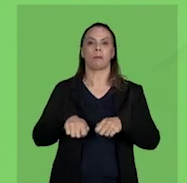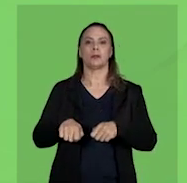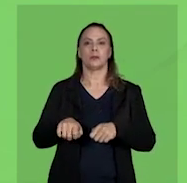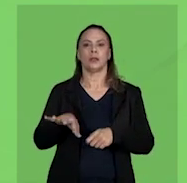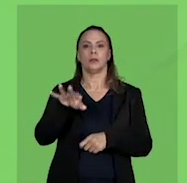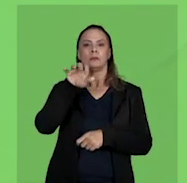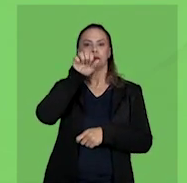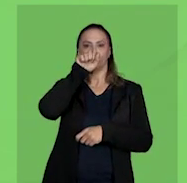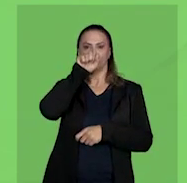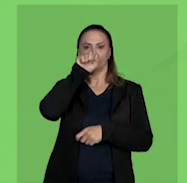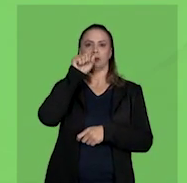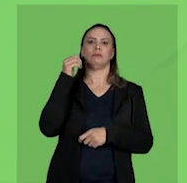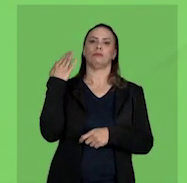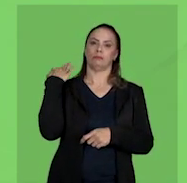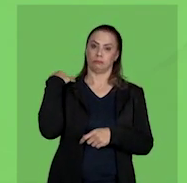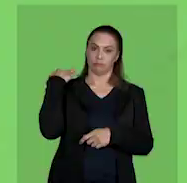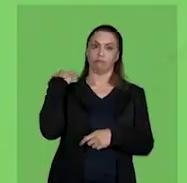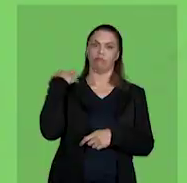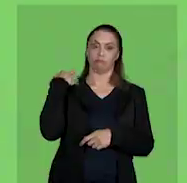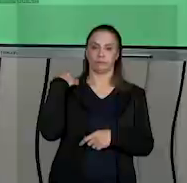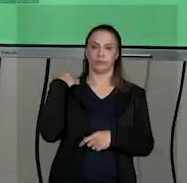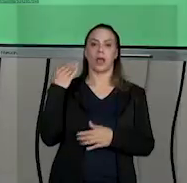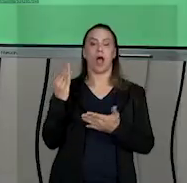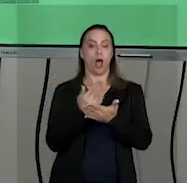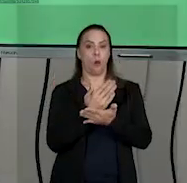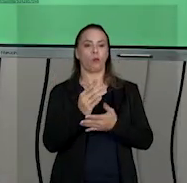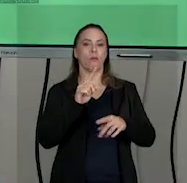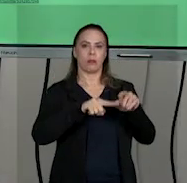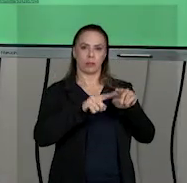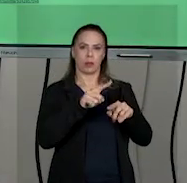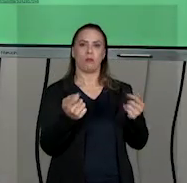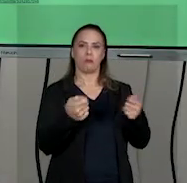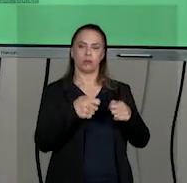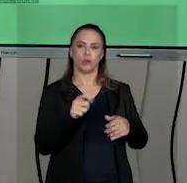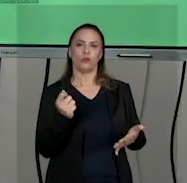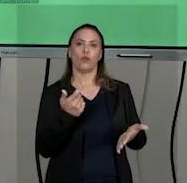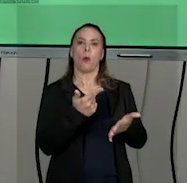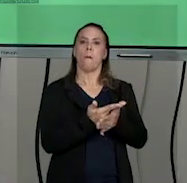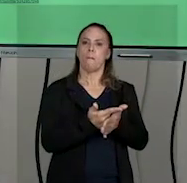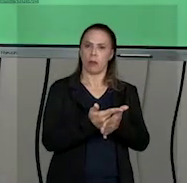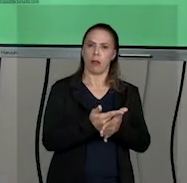em drogarias, né? E o médico, né, se você